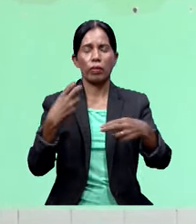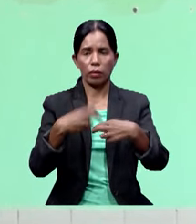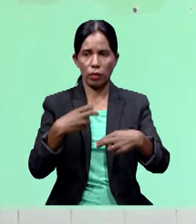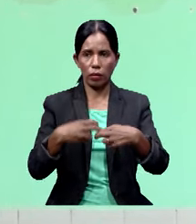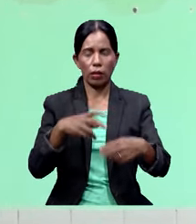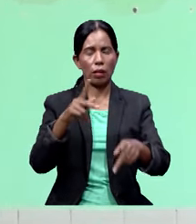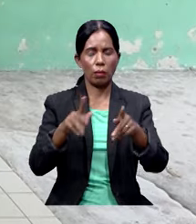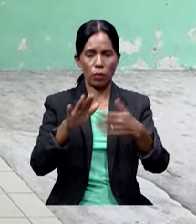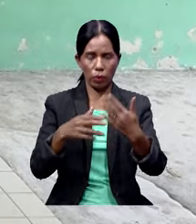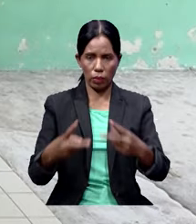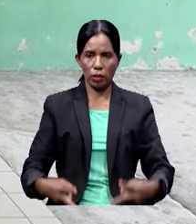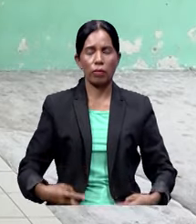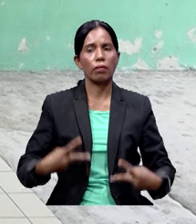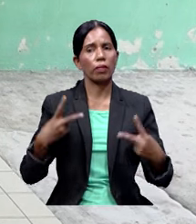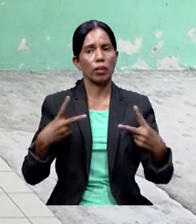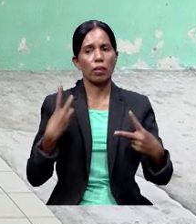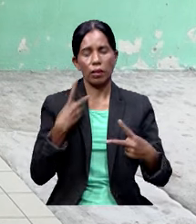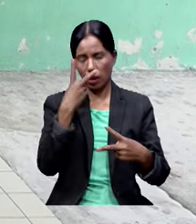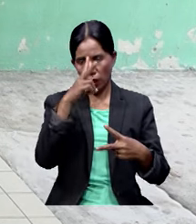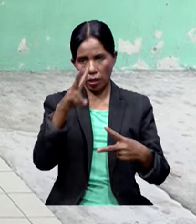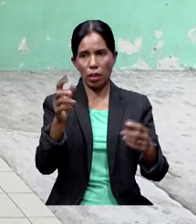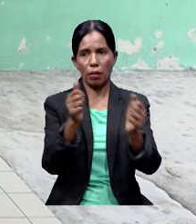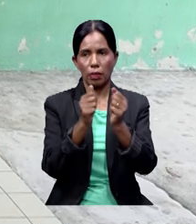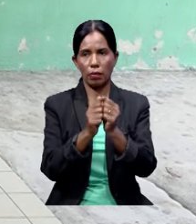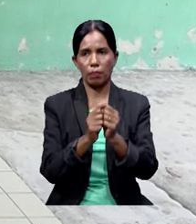ba emane vida. Tirmai ita kompanya mutuk.